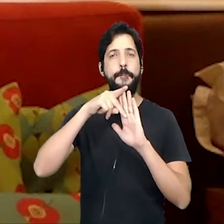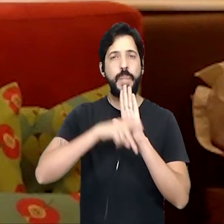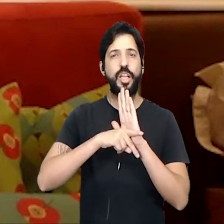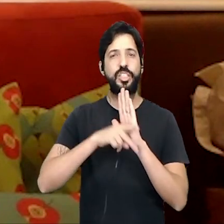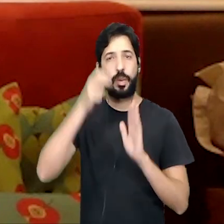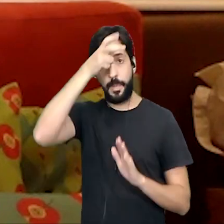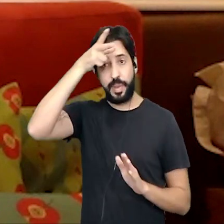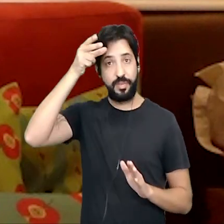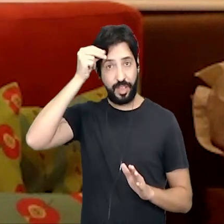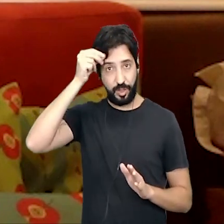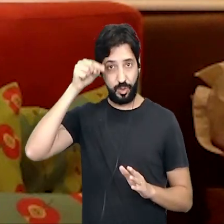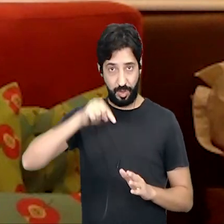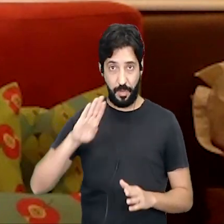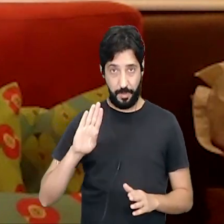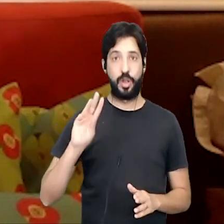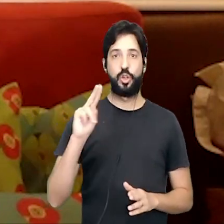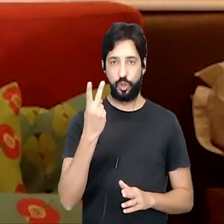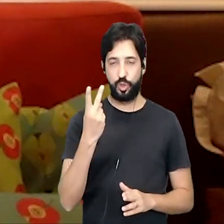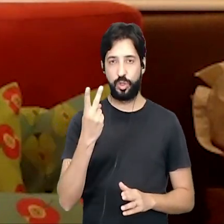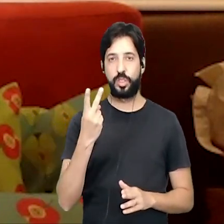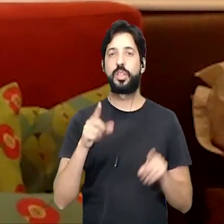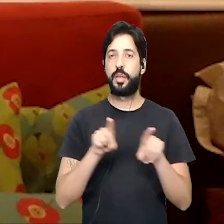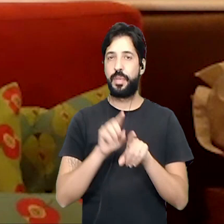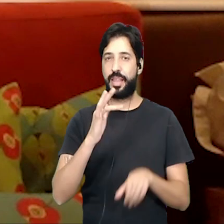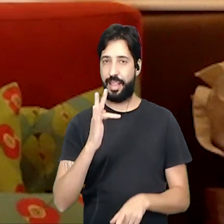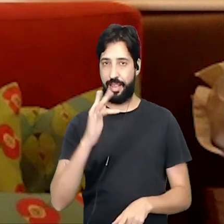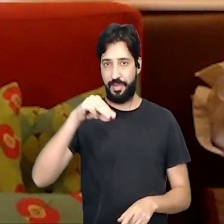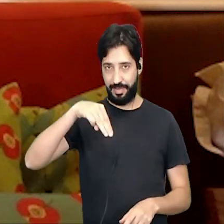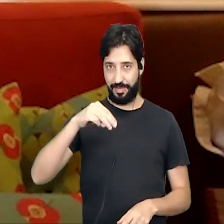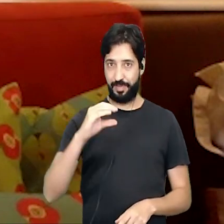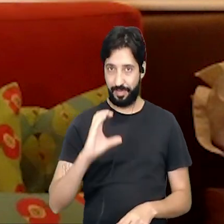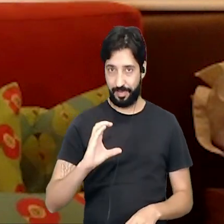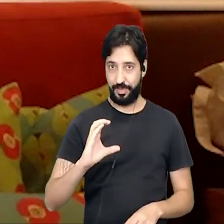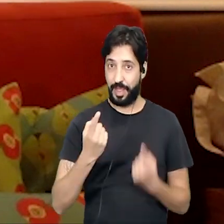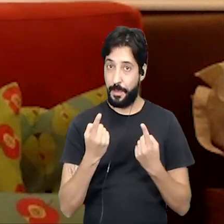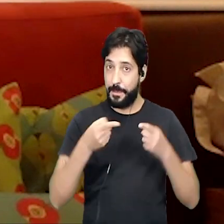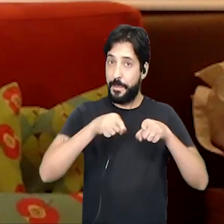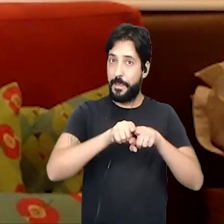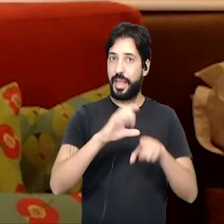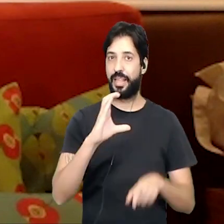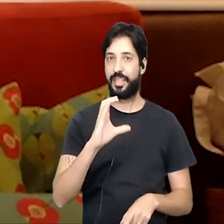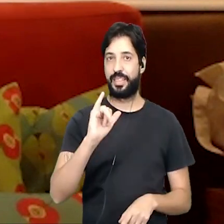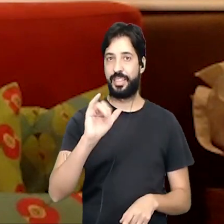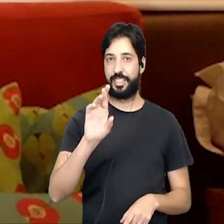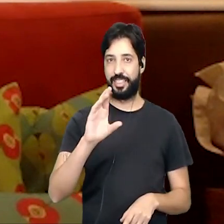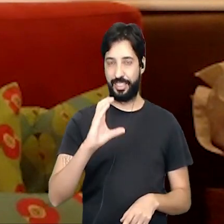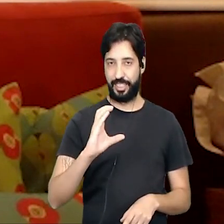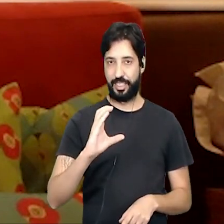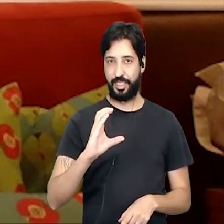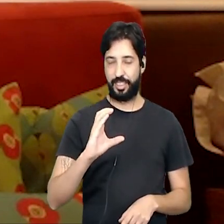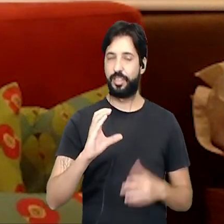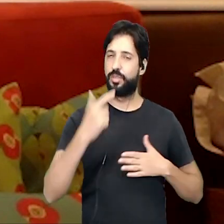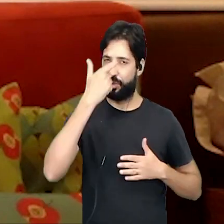Municipal de Cultura é um projeto da Prefeitura Municipal de Belo Horizonte e da Fundação Municipal de Cultura, em parceria